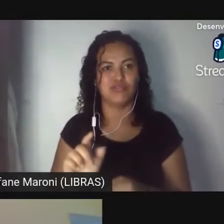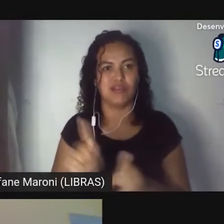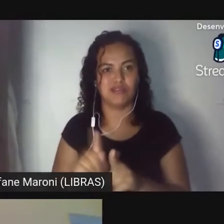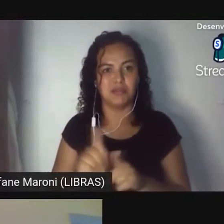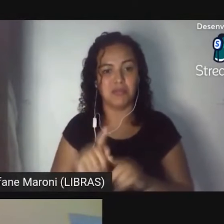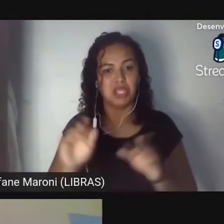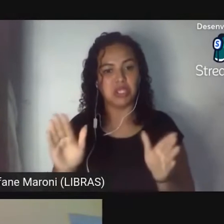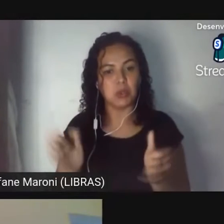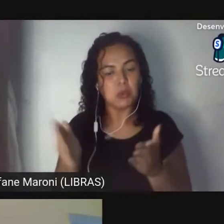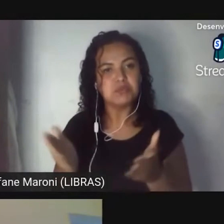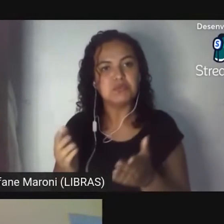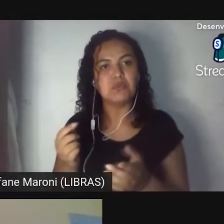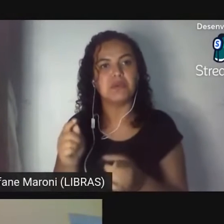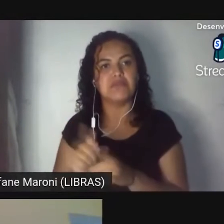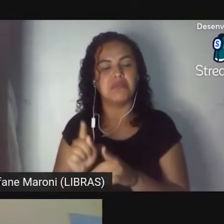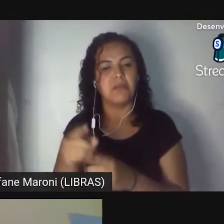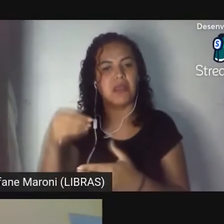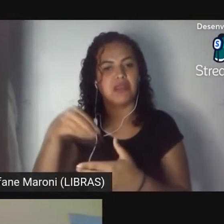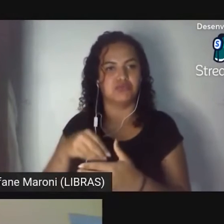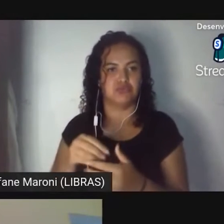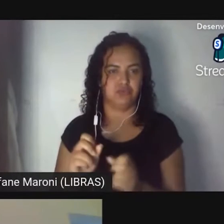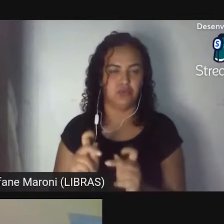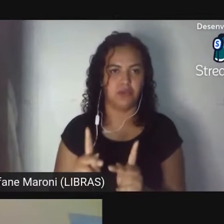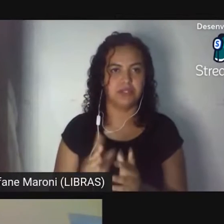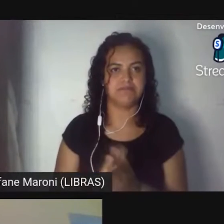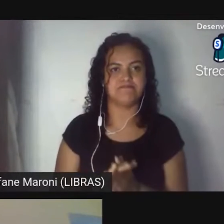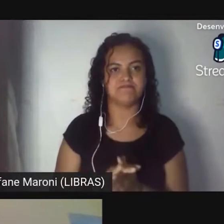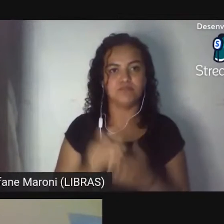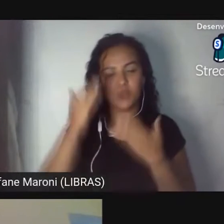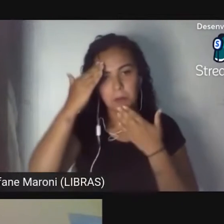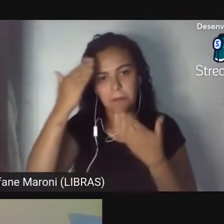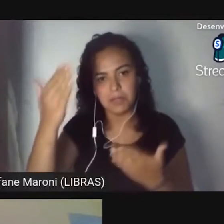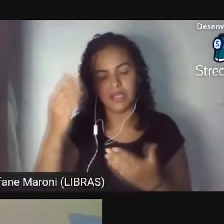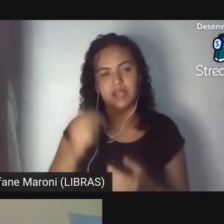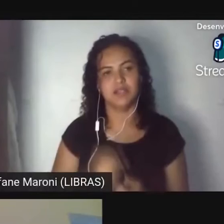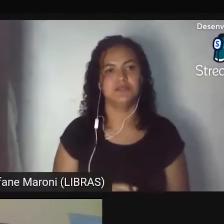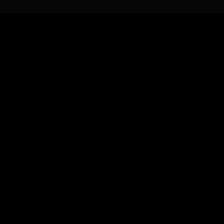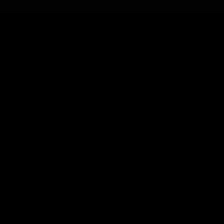contribuir com tudo que for necessário. Obrigado, André, e todos presentes.